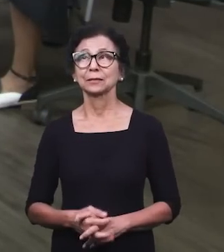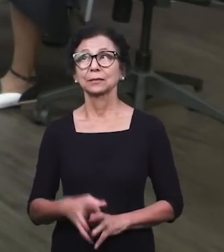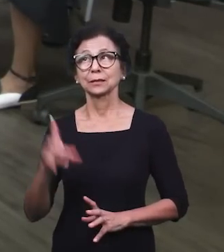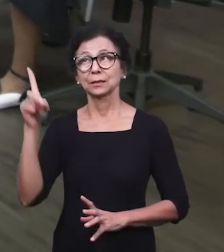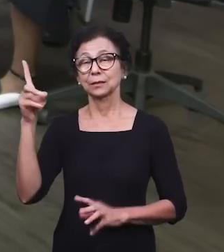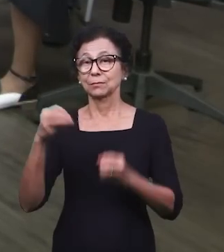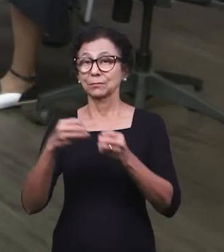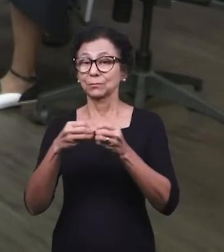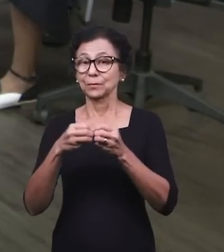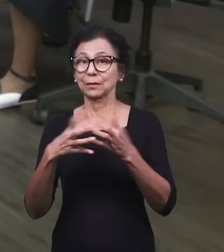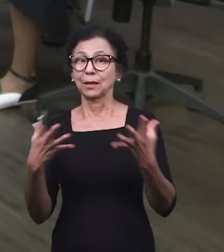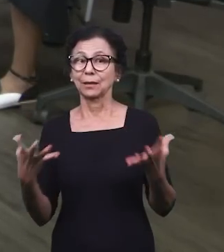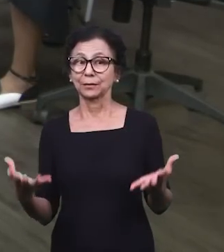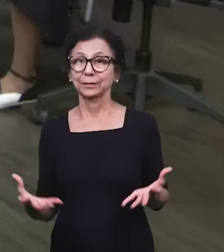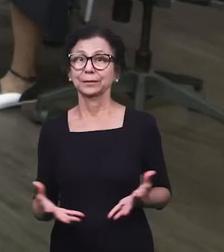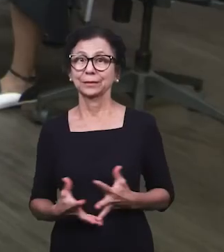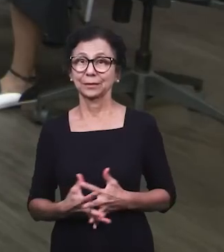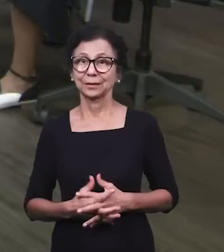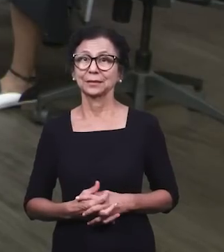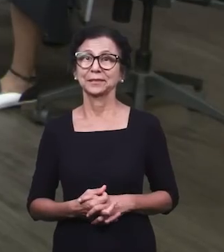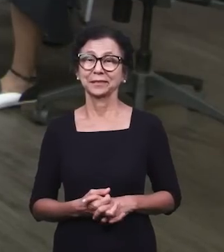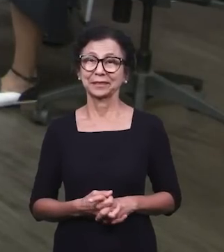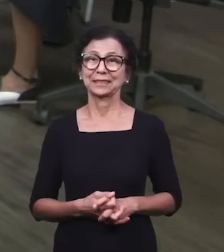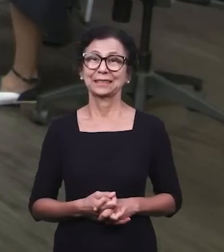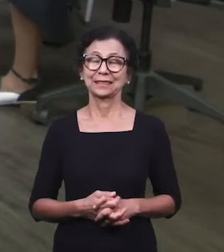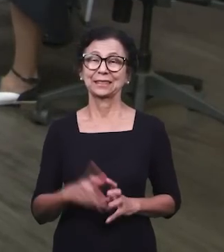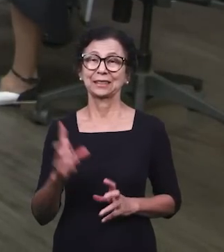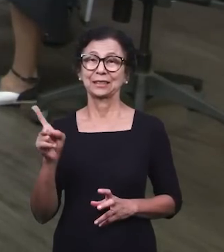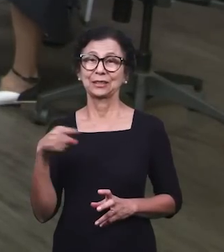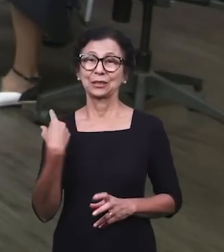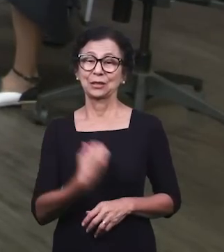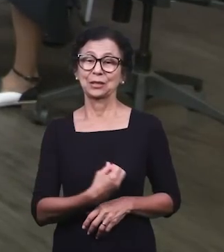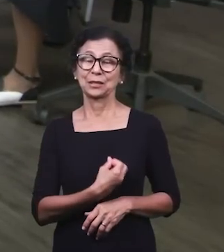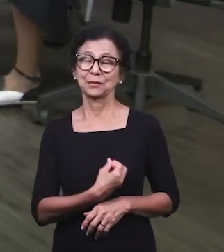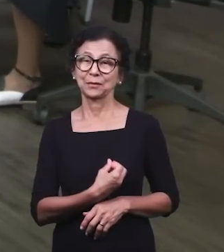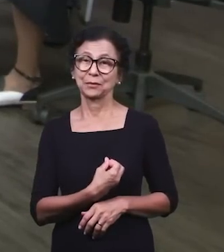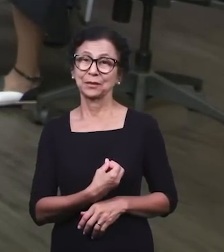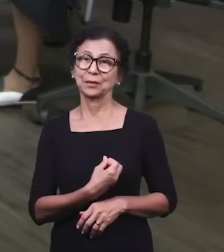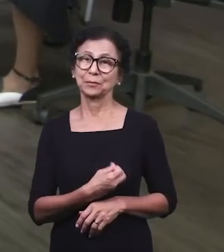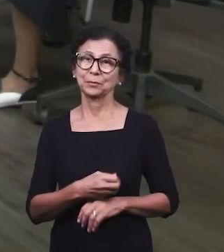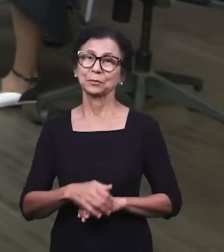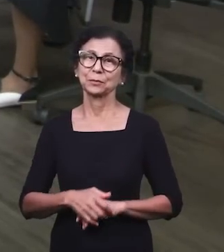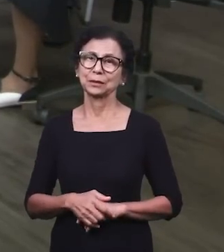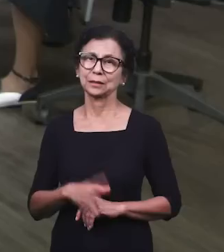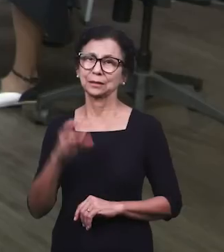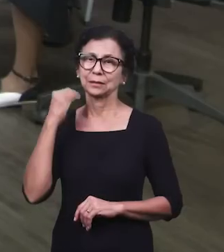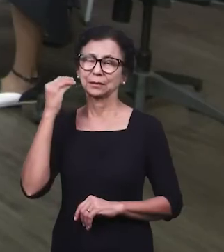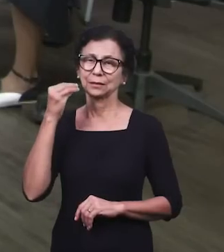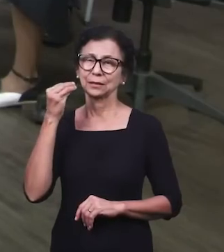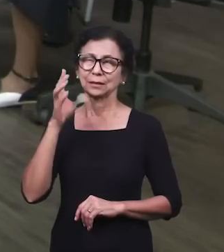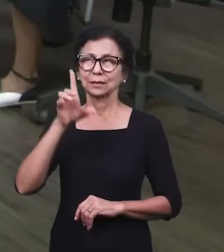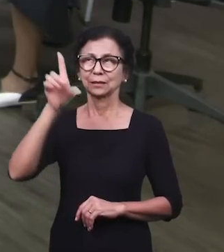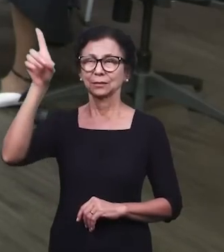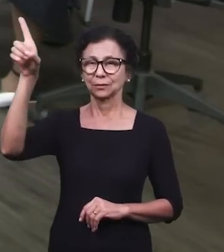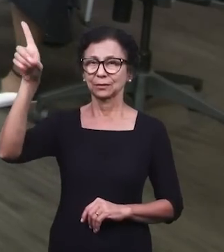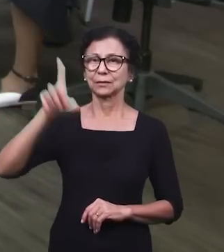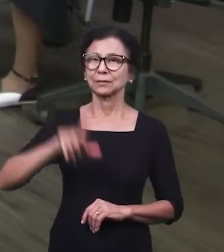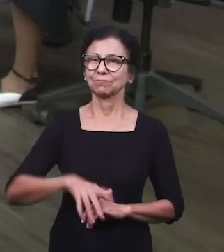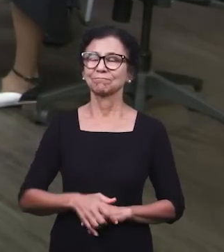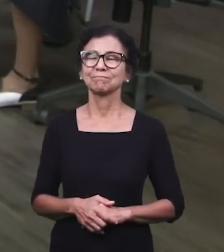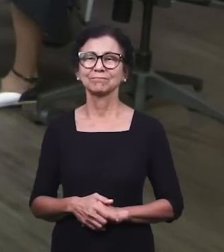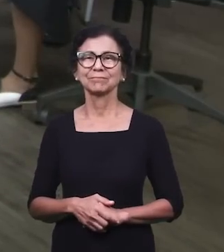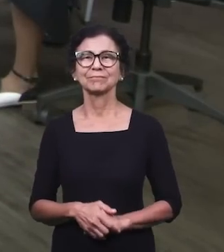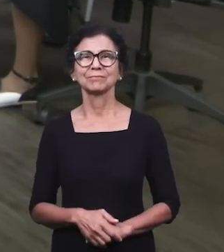Senhor desde a juventude, que temos trilhado esse caminho, trazemos conosco como experiências de vida. É uma